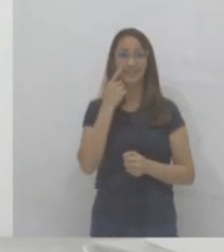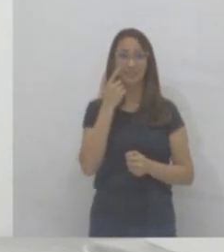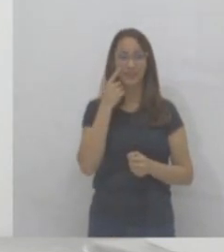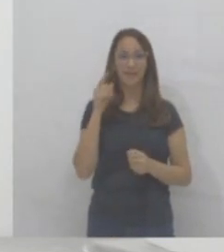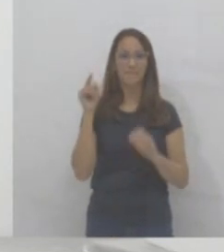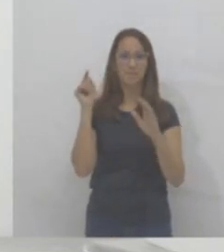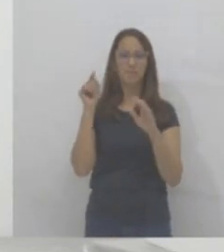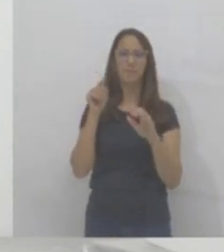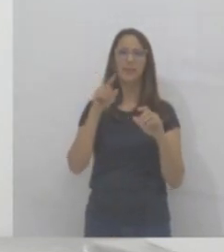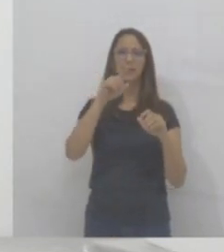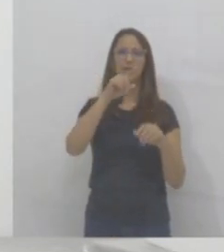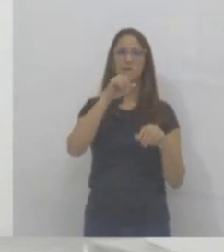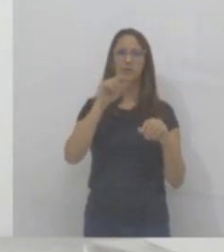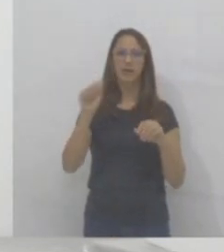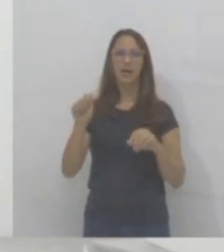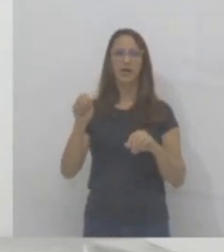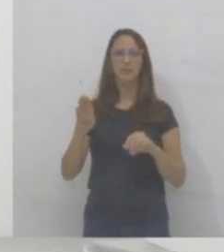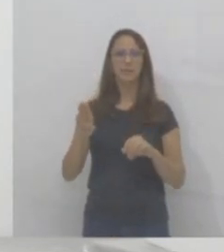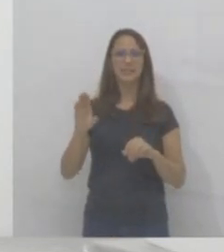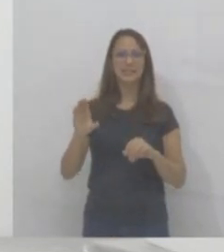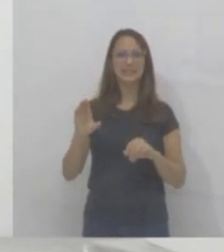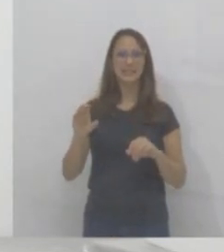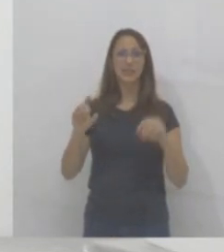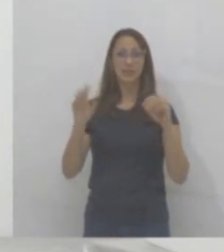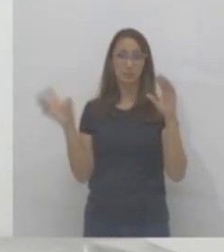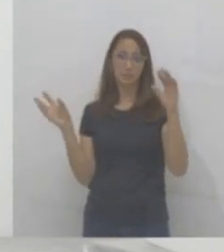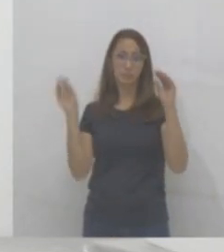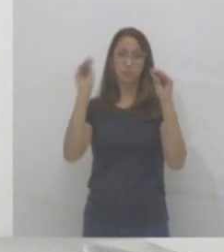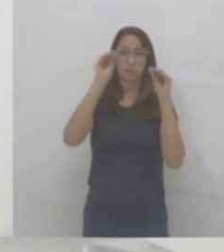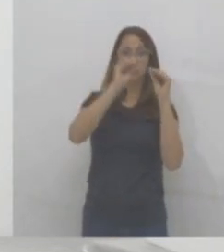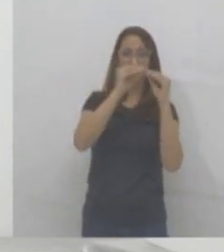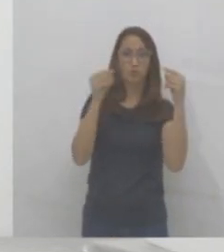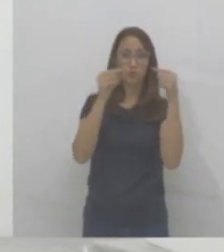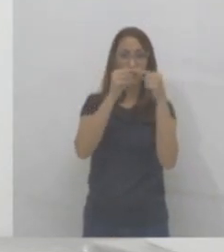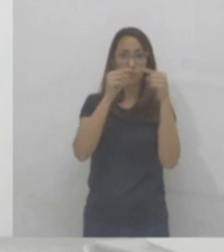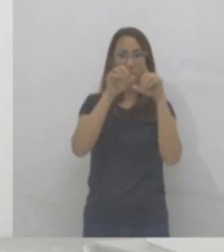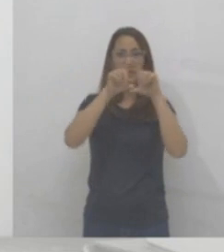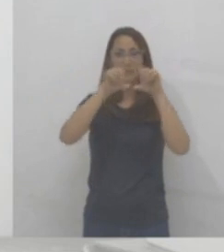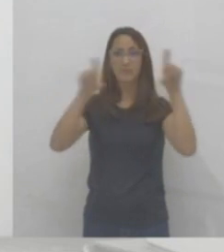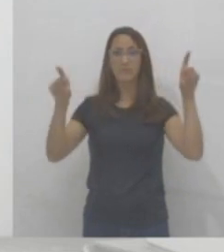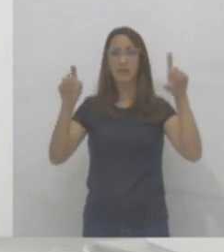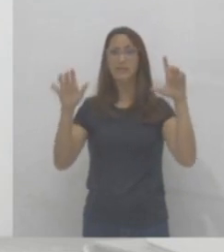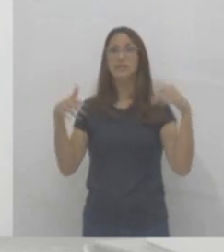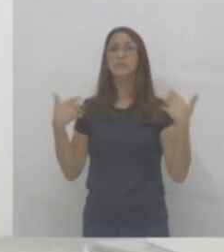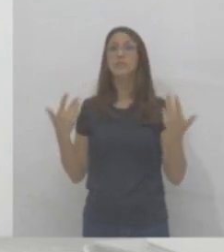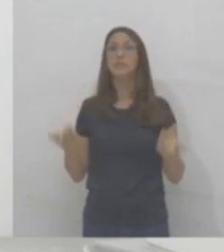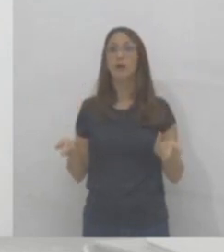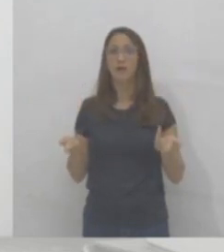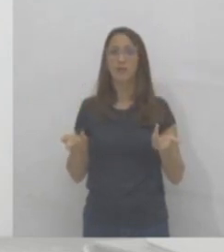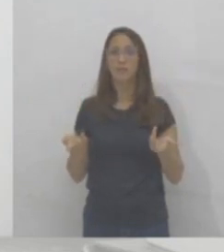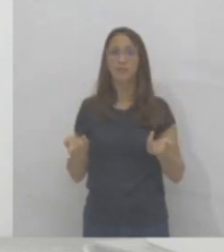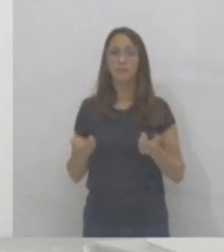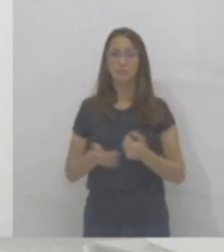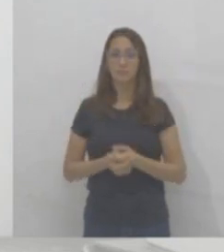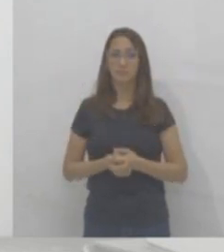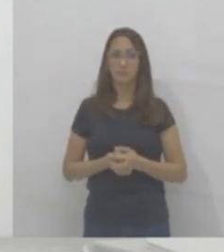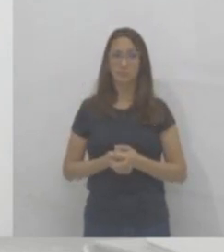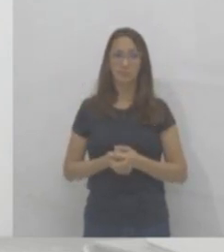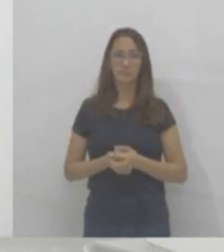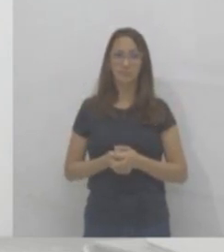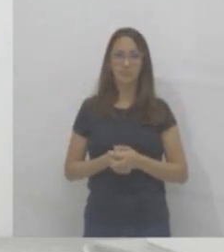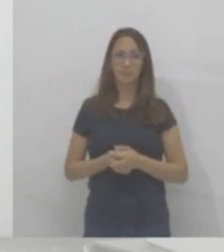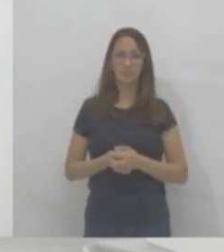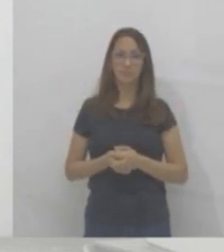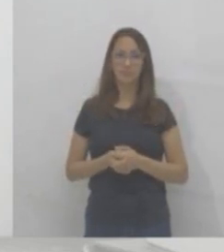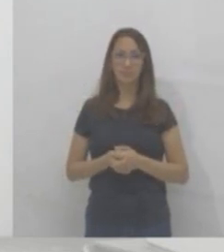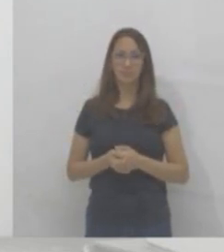que completa a frase. Tem a parte para ser completada aqui no início e diz assim: You